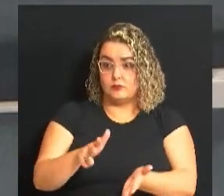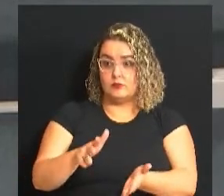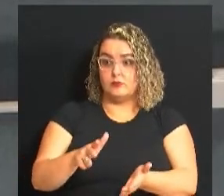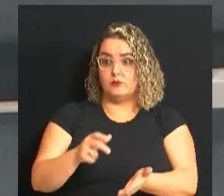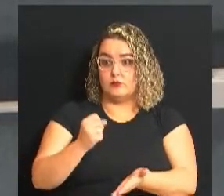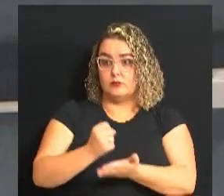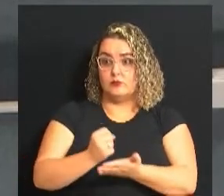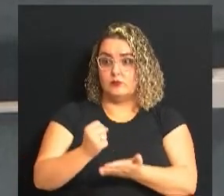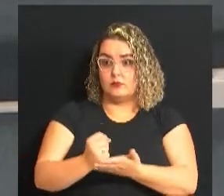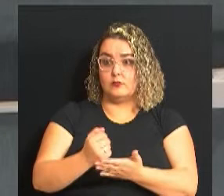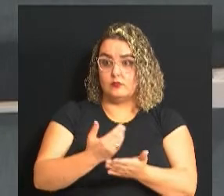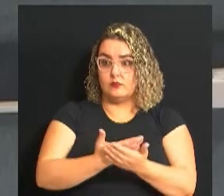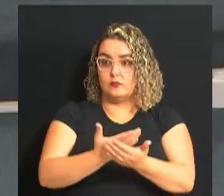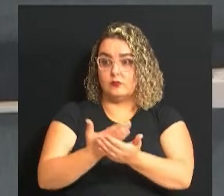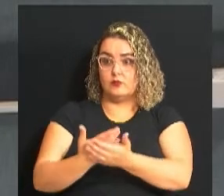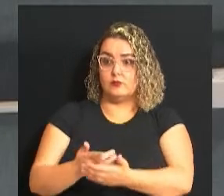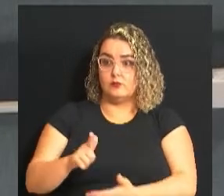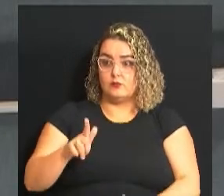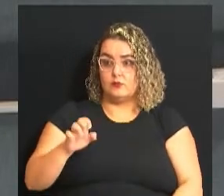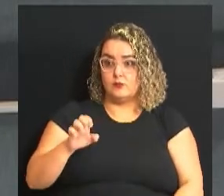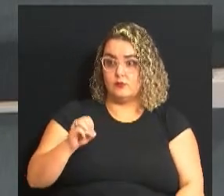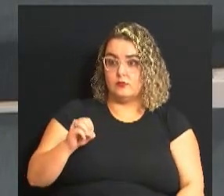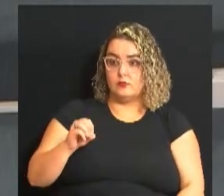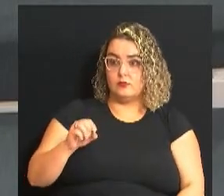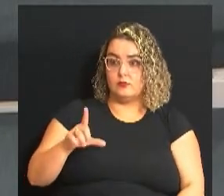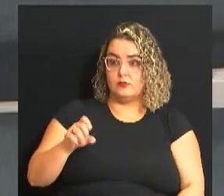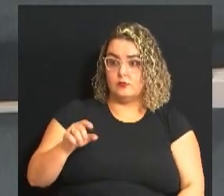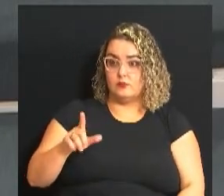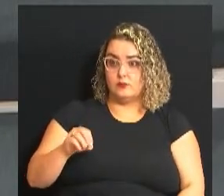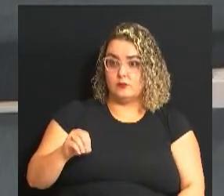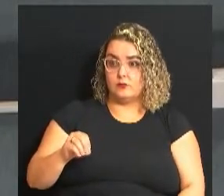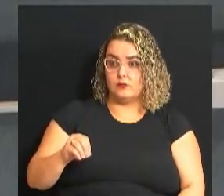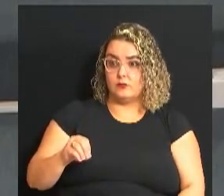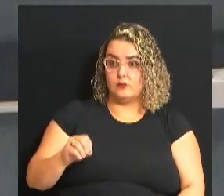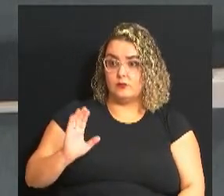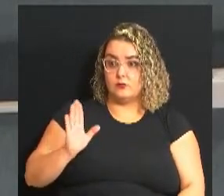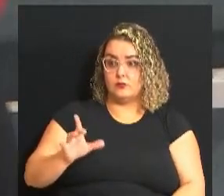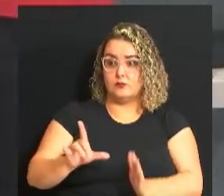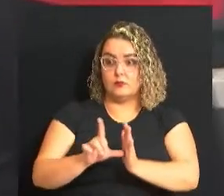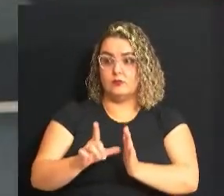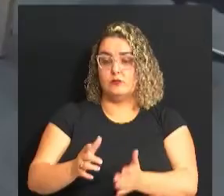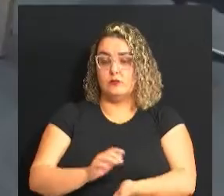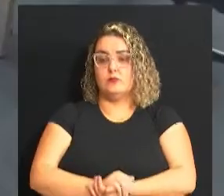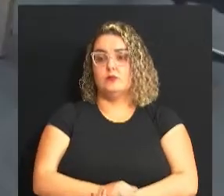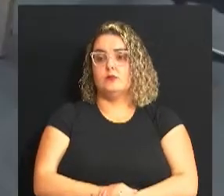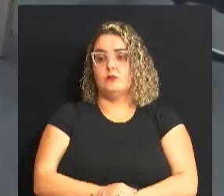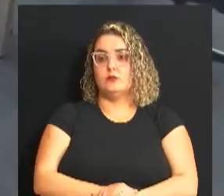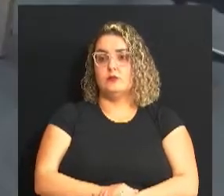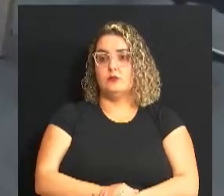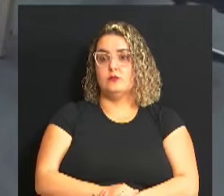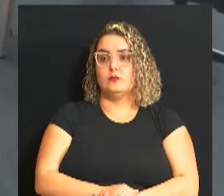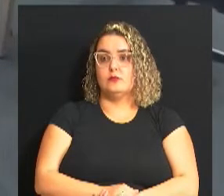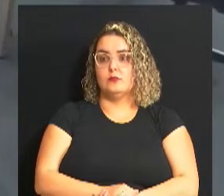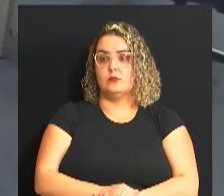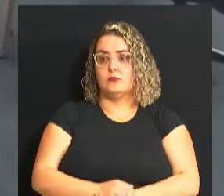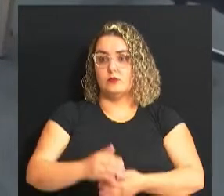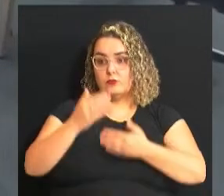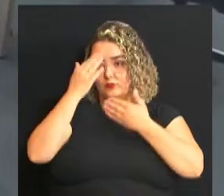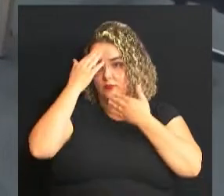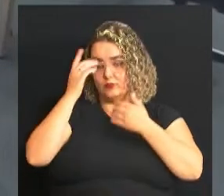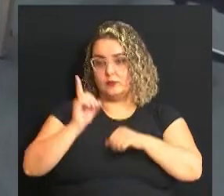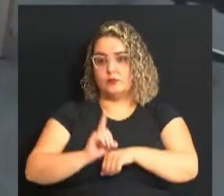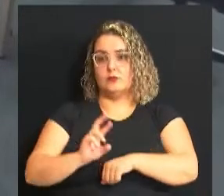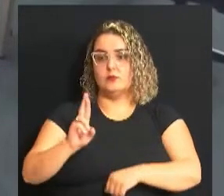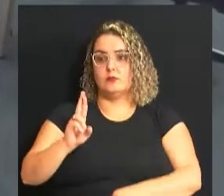um estudo com um geólogo e a gente já está com o laudo em mãos. Obrigada. Muito obrigado, doutora Amanda. Eu